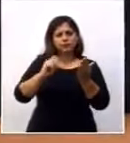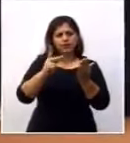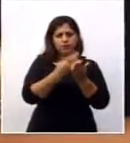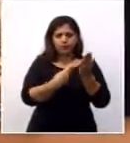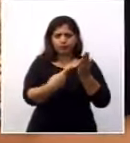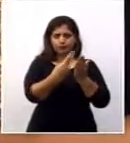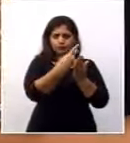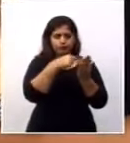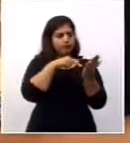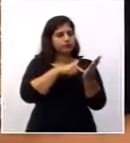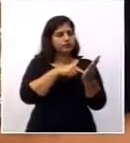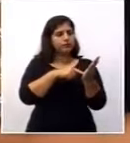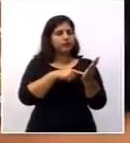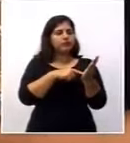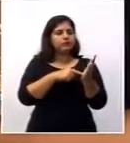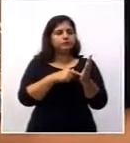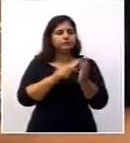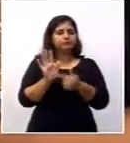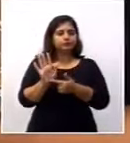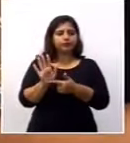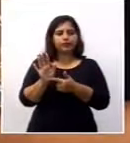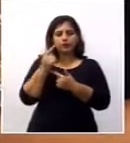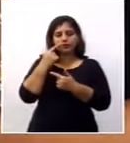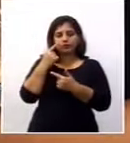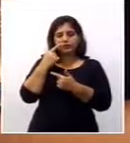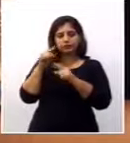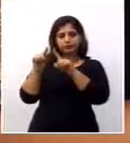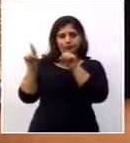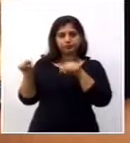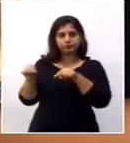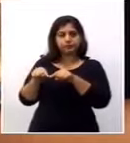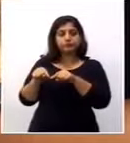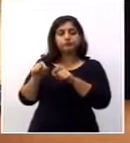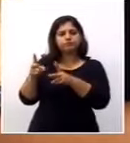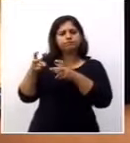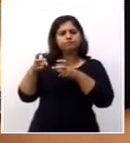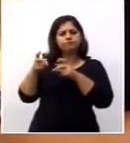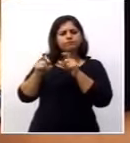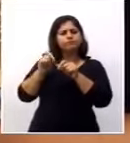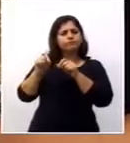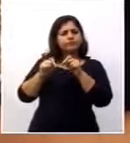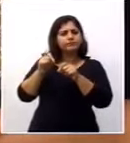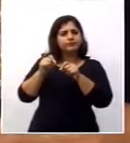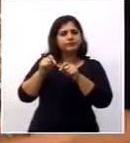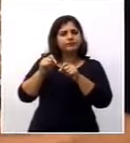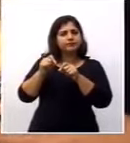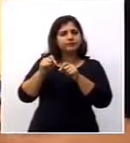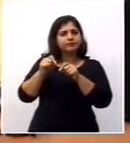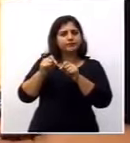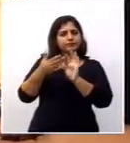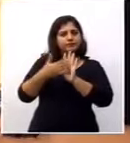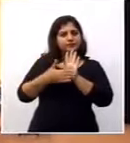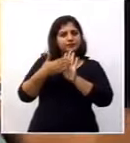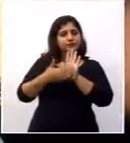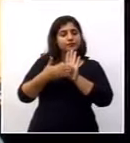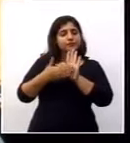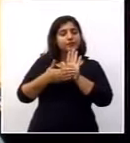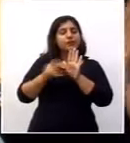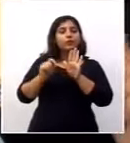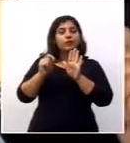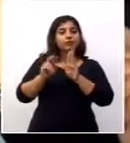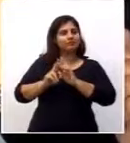então aqui eu vou mostrar para vocês a minha capa, né? Vocês podem observar que a nossa capa, né,